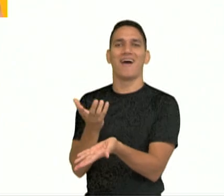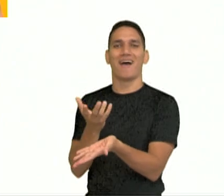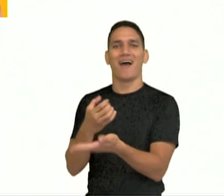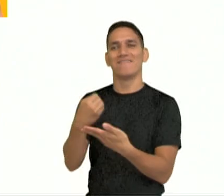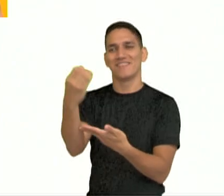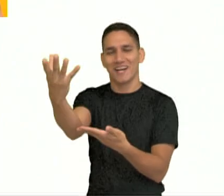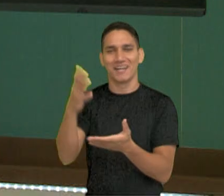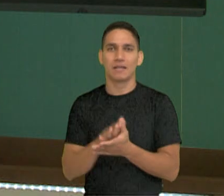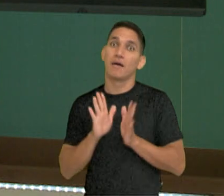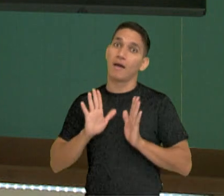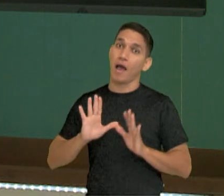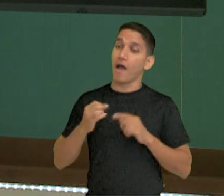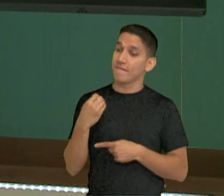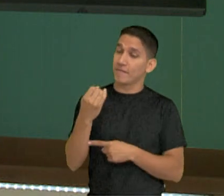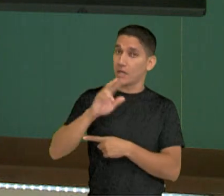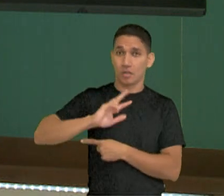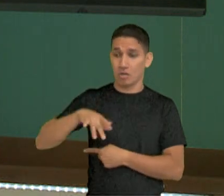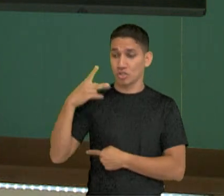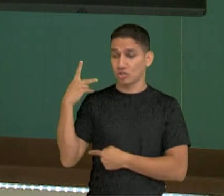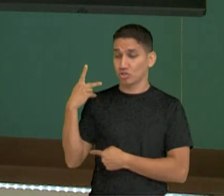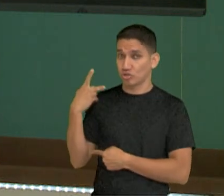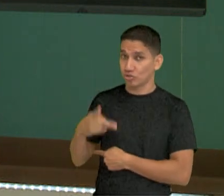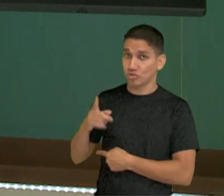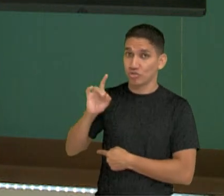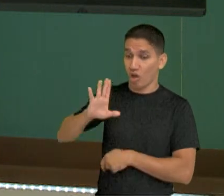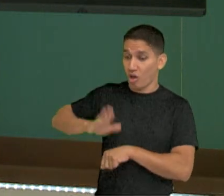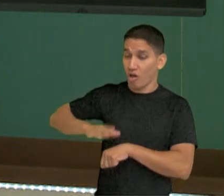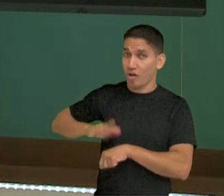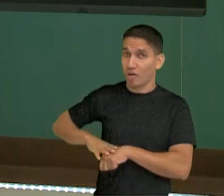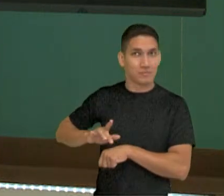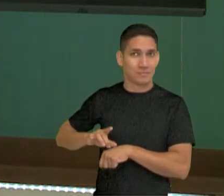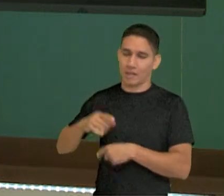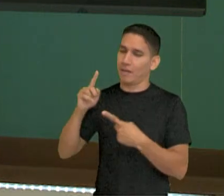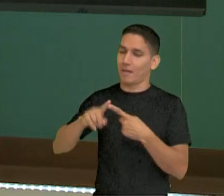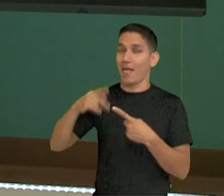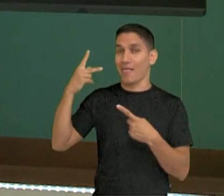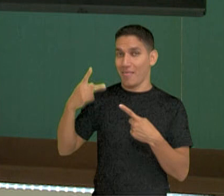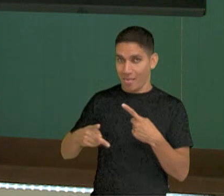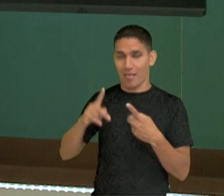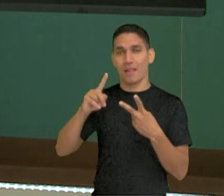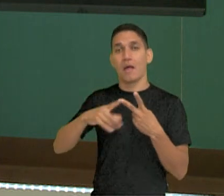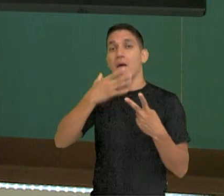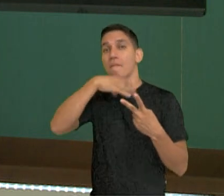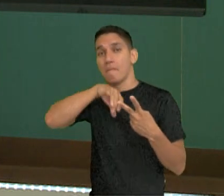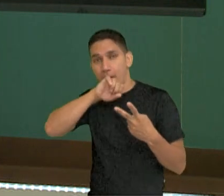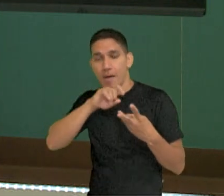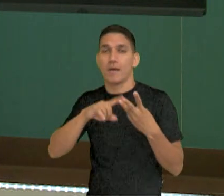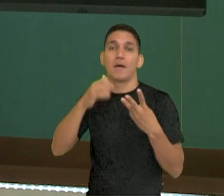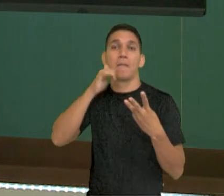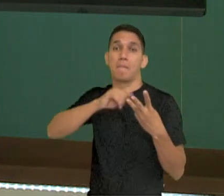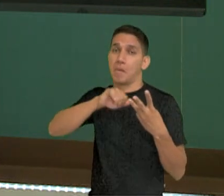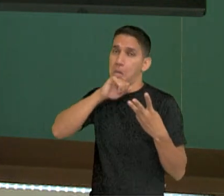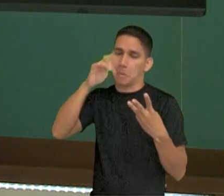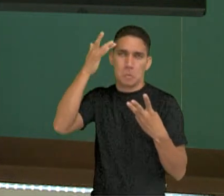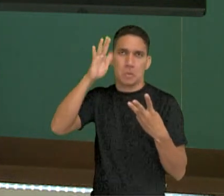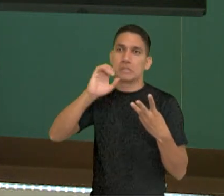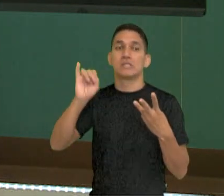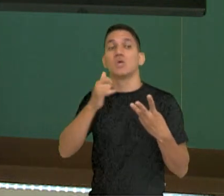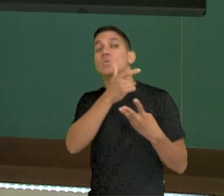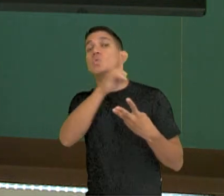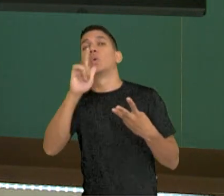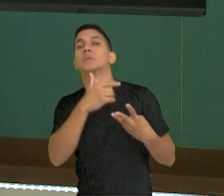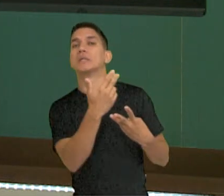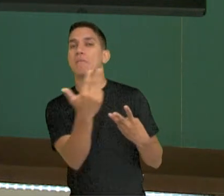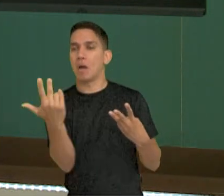viagem não é só para ela, é para ela, para o pai e para a mãe, provavelmente. Aqui a gente não sabe se ela tem mais irmãos,